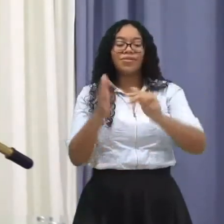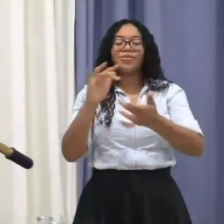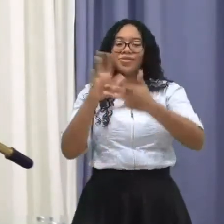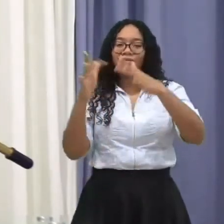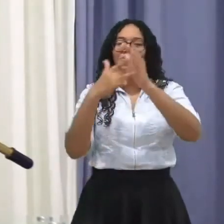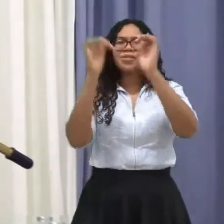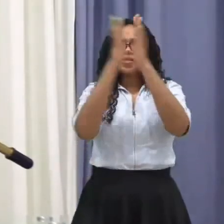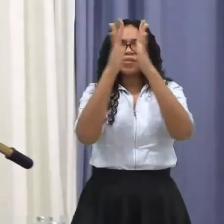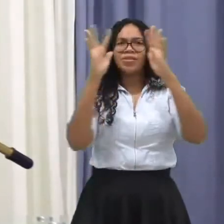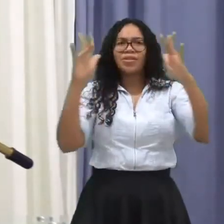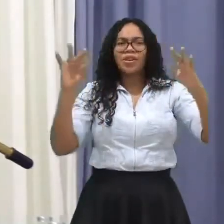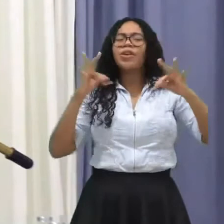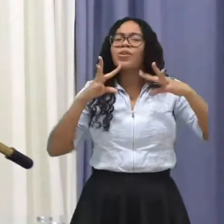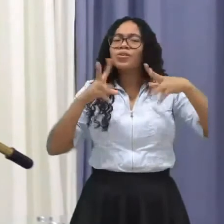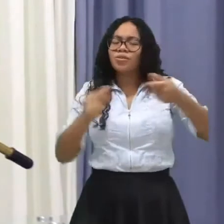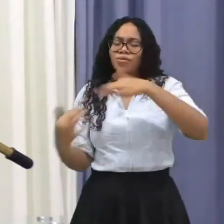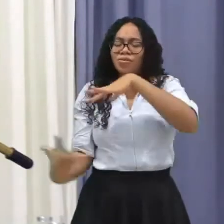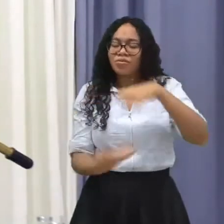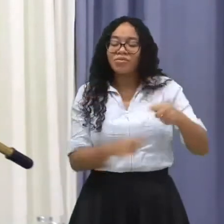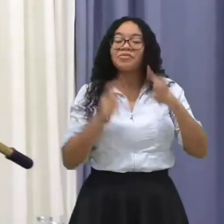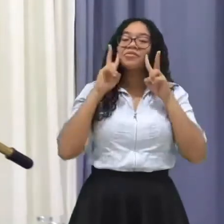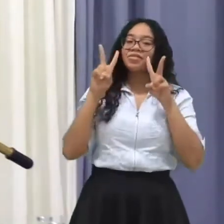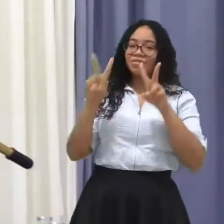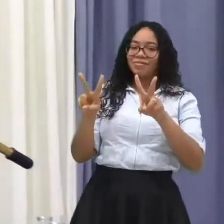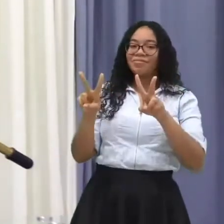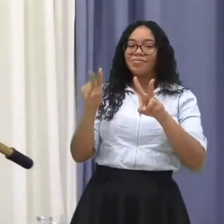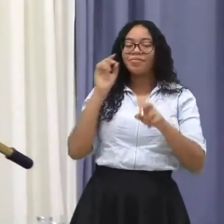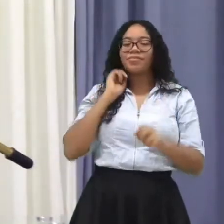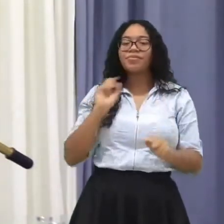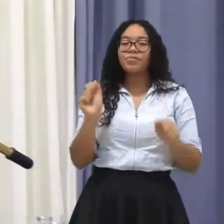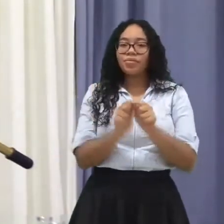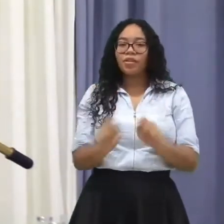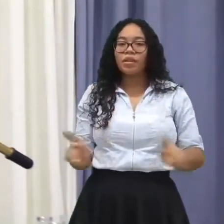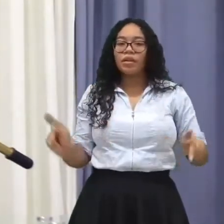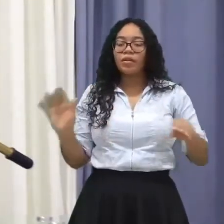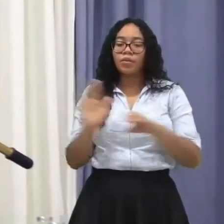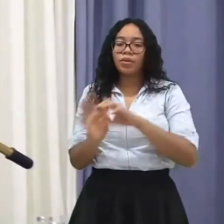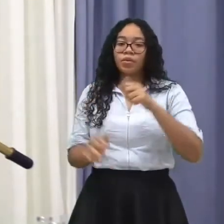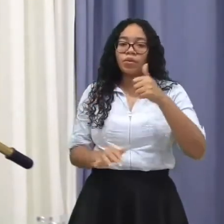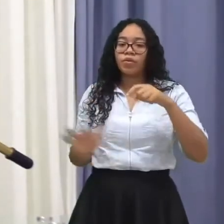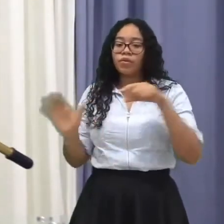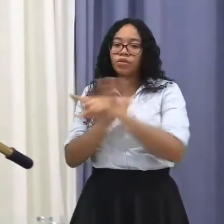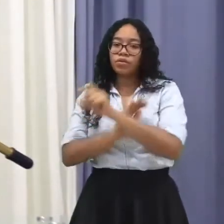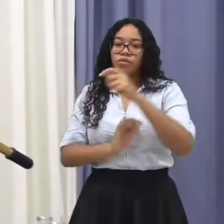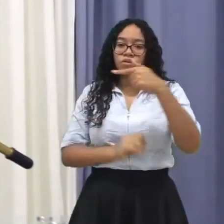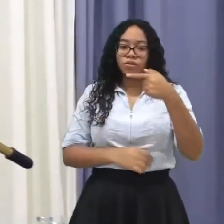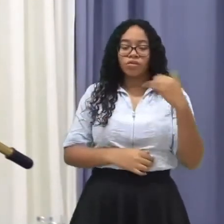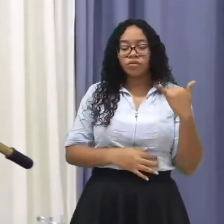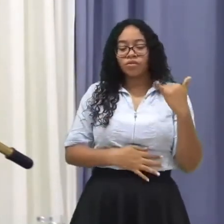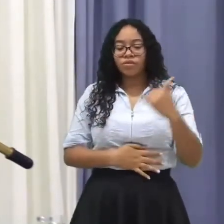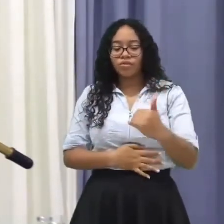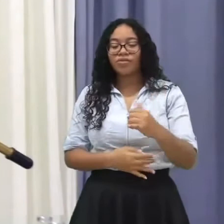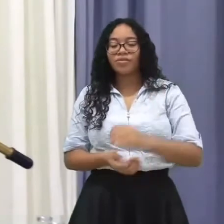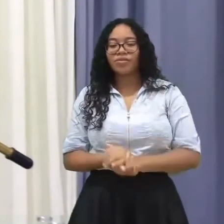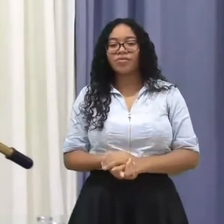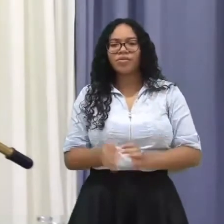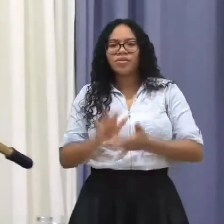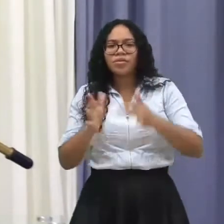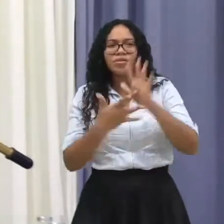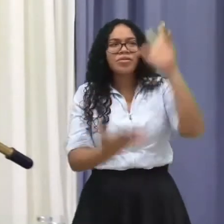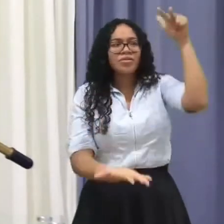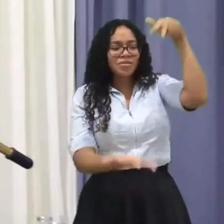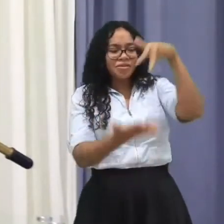para todo mundo ver. Apocalipse 1:7 diz: eis que vem com as